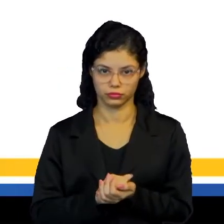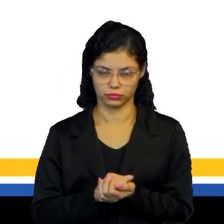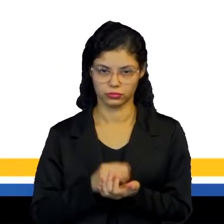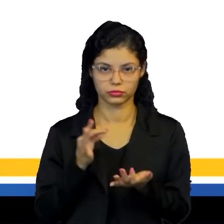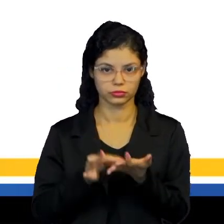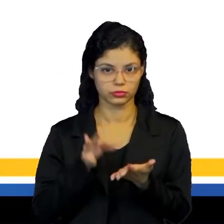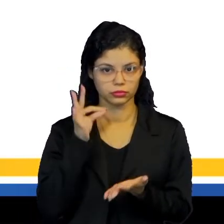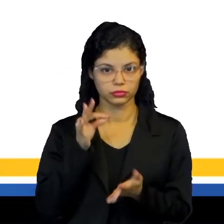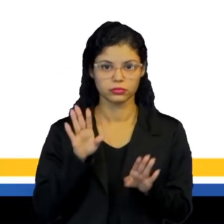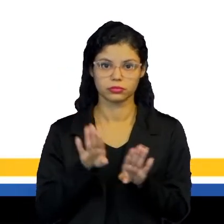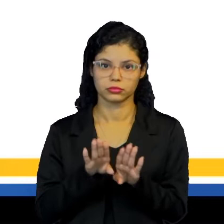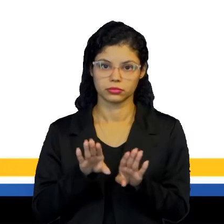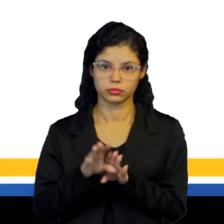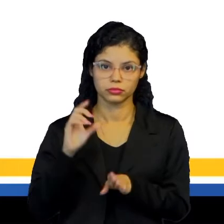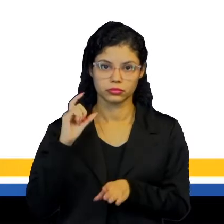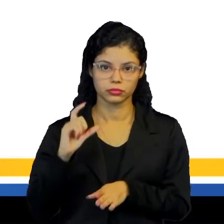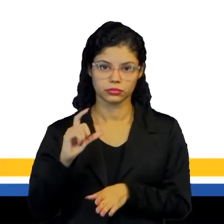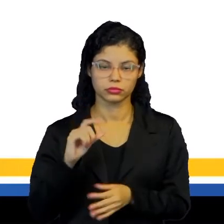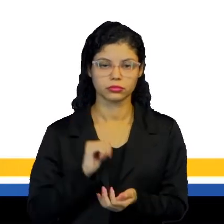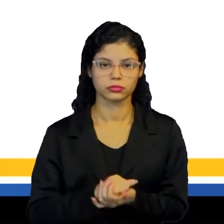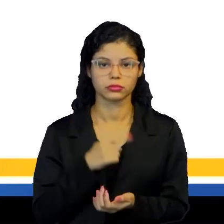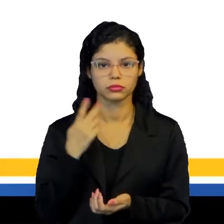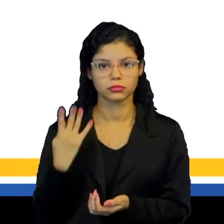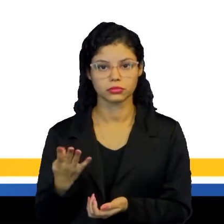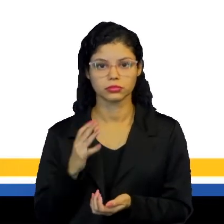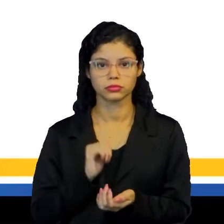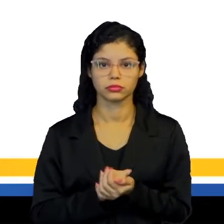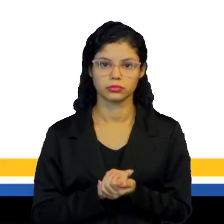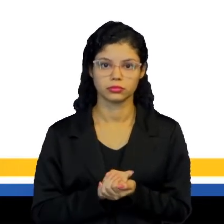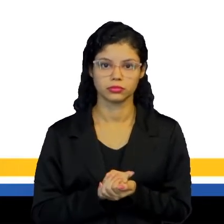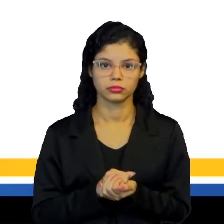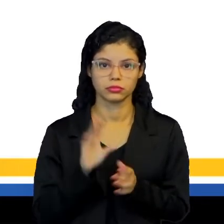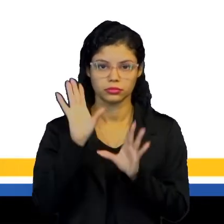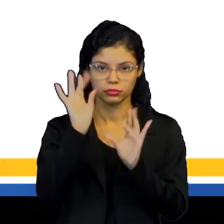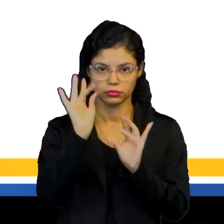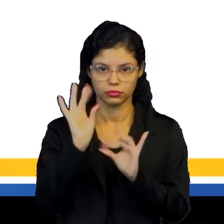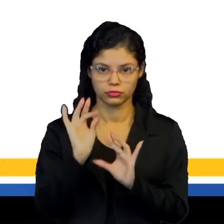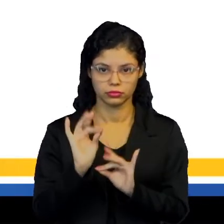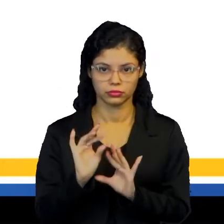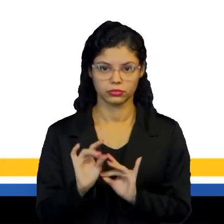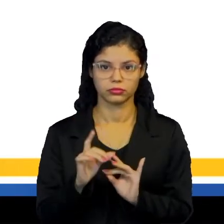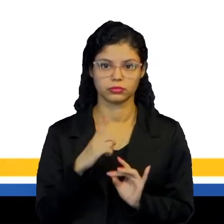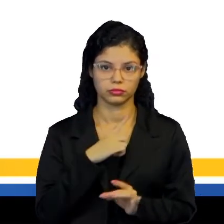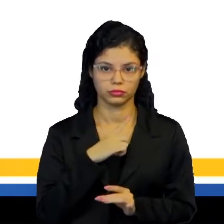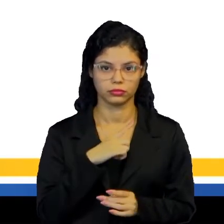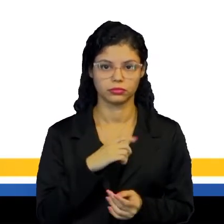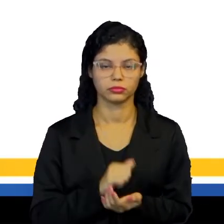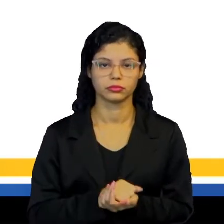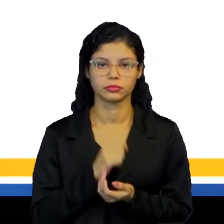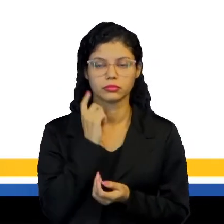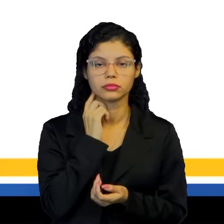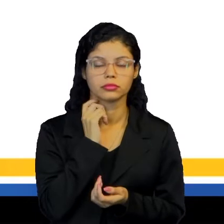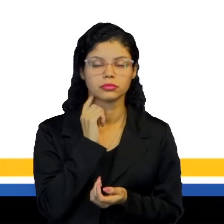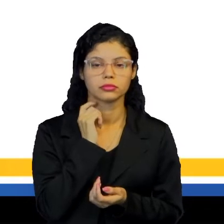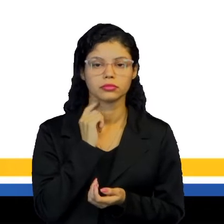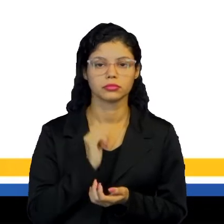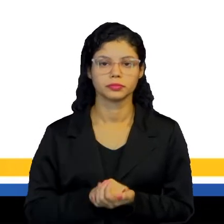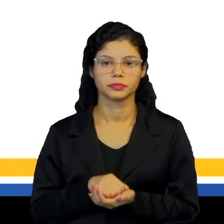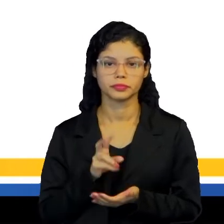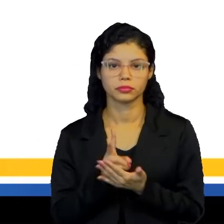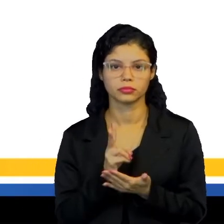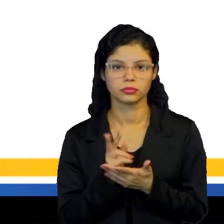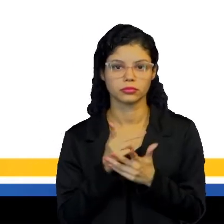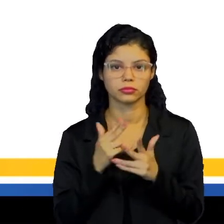xícaras e latas e quantidade de cafeína que cada um deles tem. A